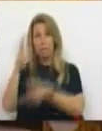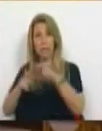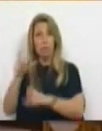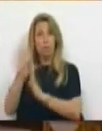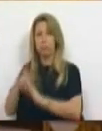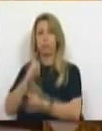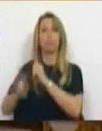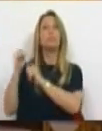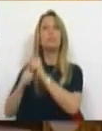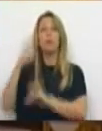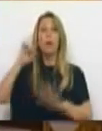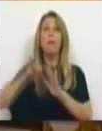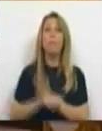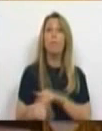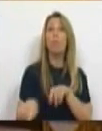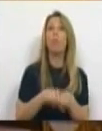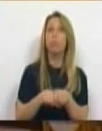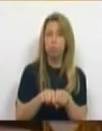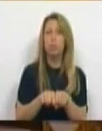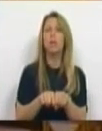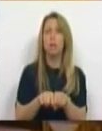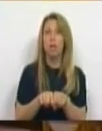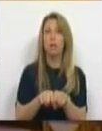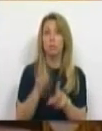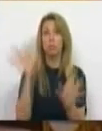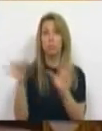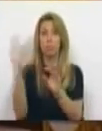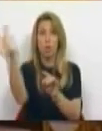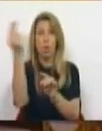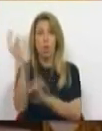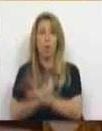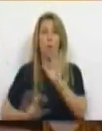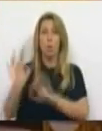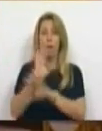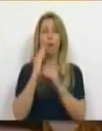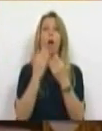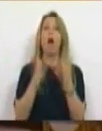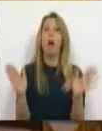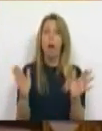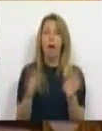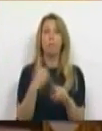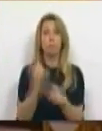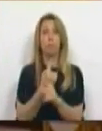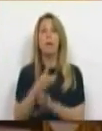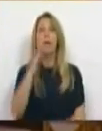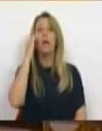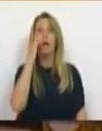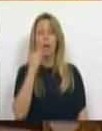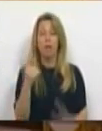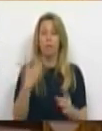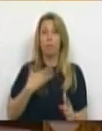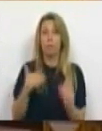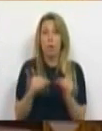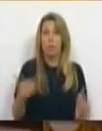que aprofundam políticas muito negativas da União Europeia e abrem precedentes graves ao nível dos direitos laborais